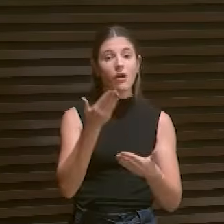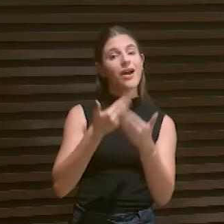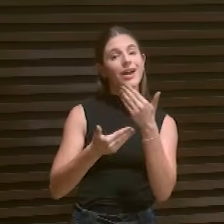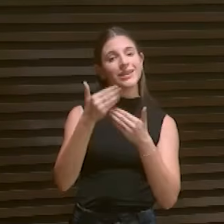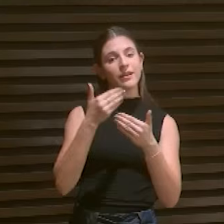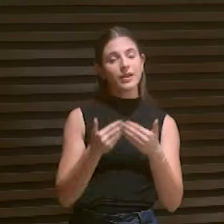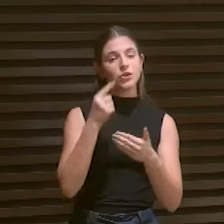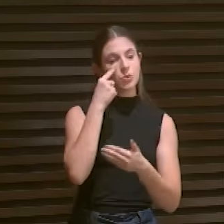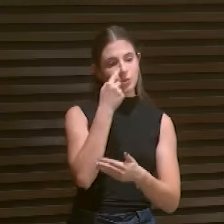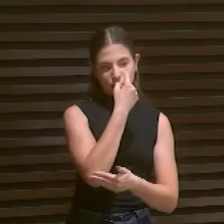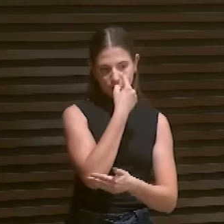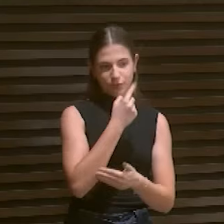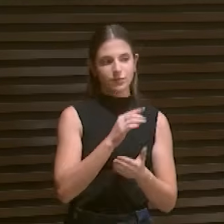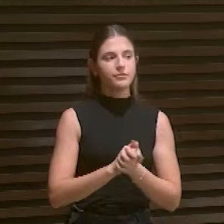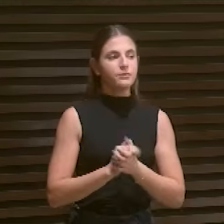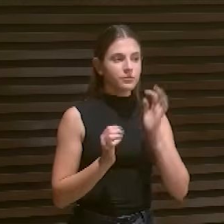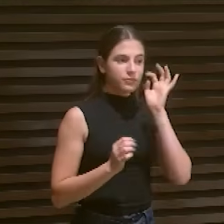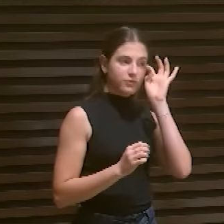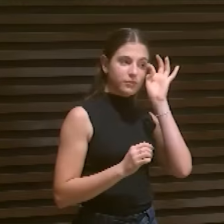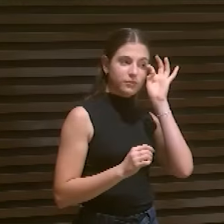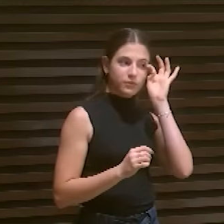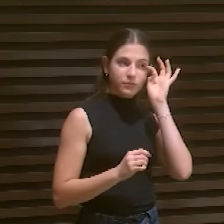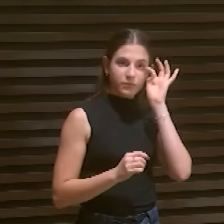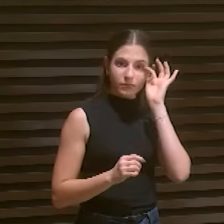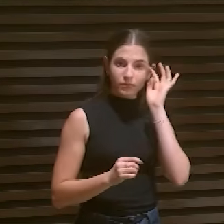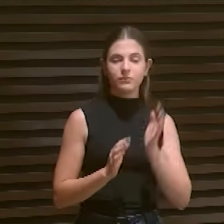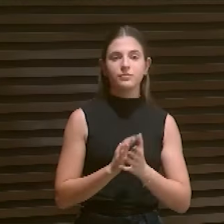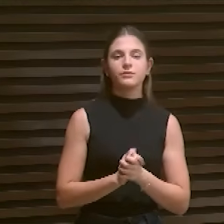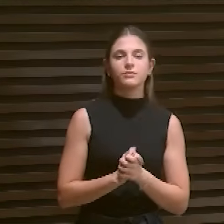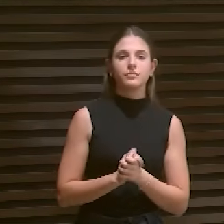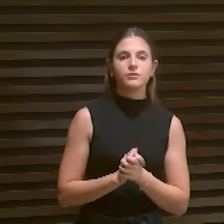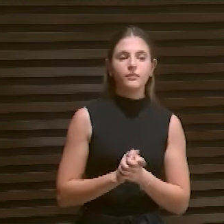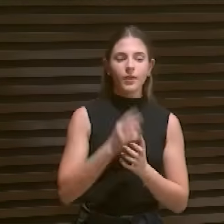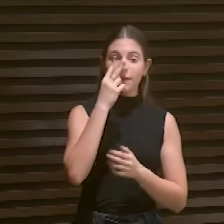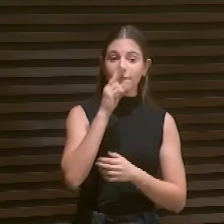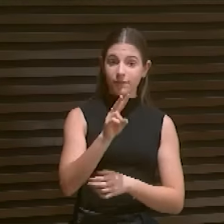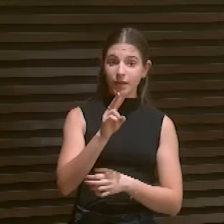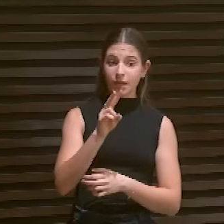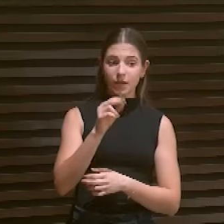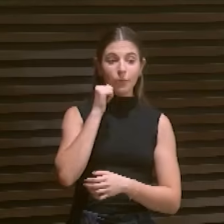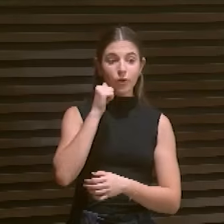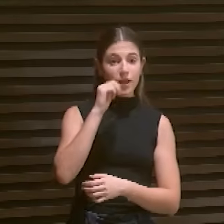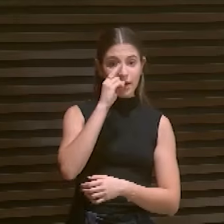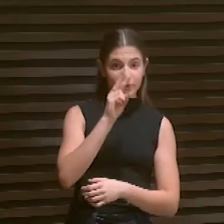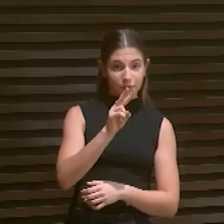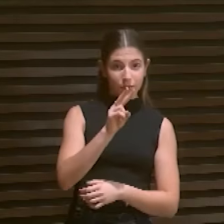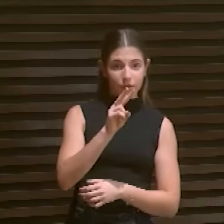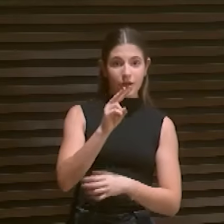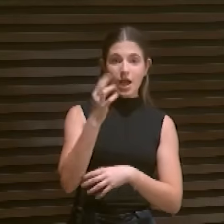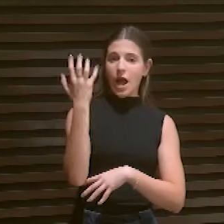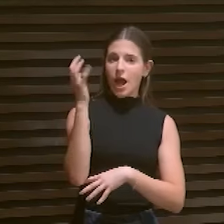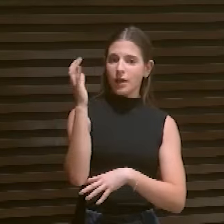Através dos seus olhos. Gênesis 3:6 começa assim: vendo a mulher